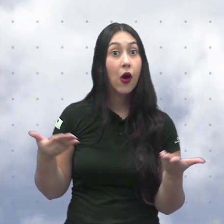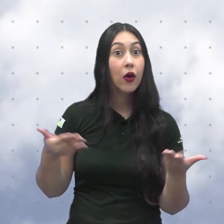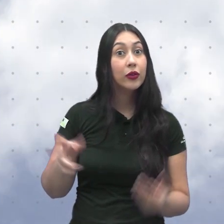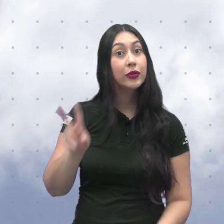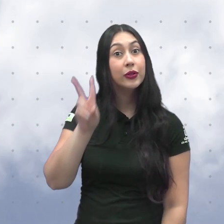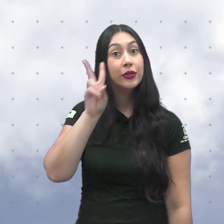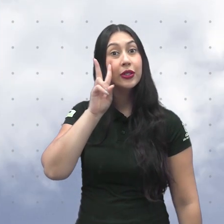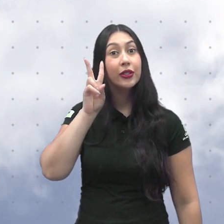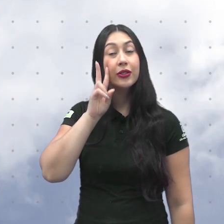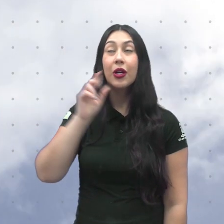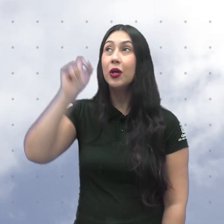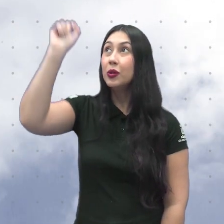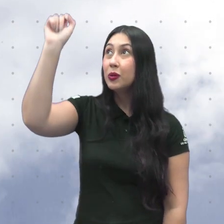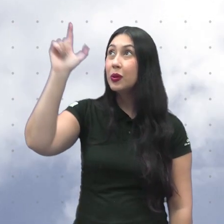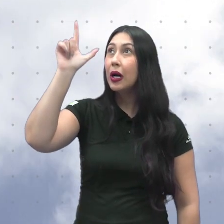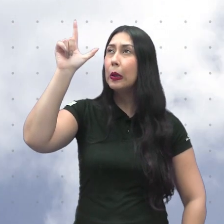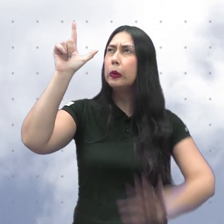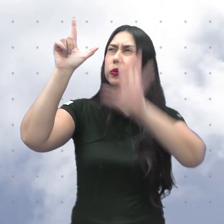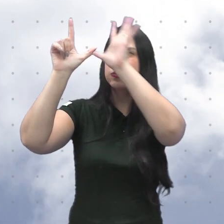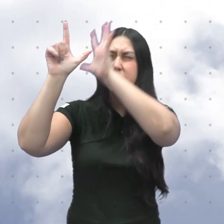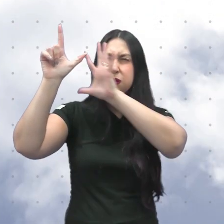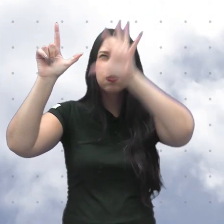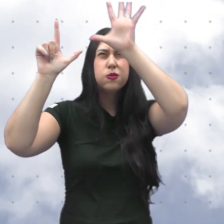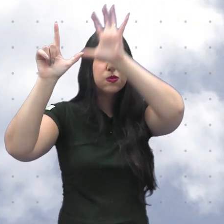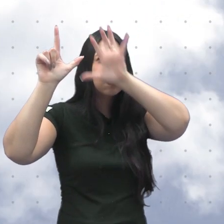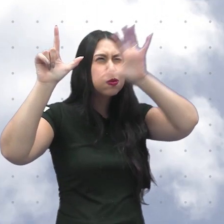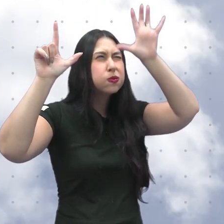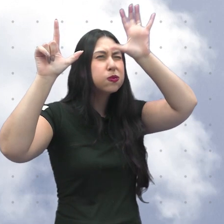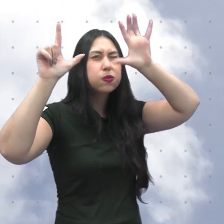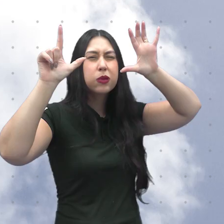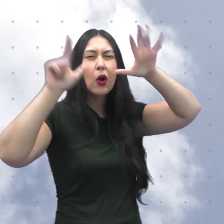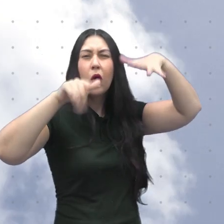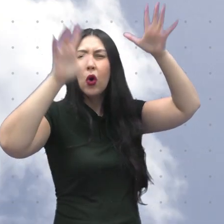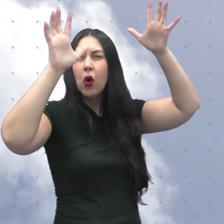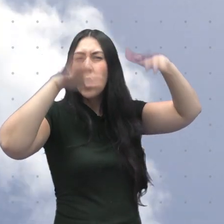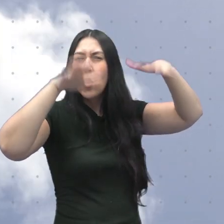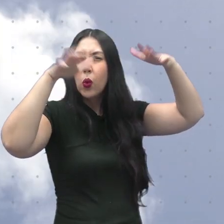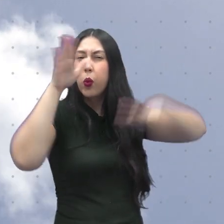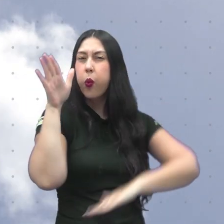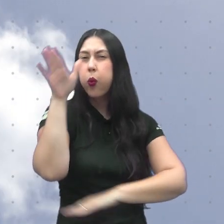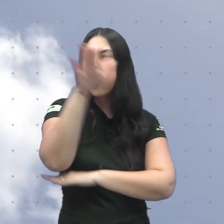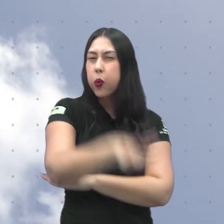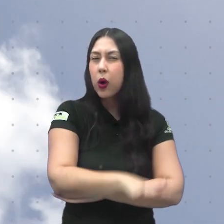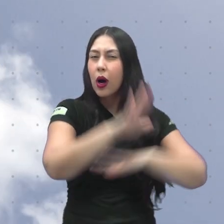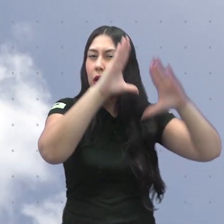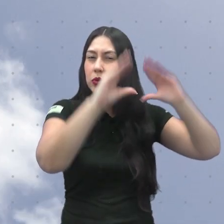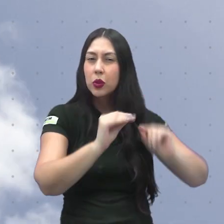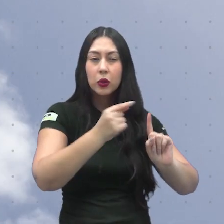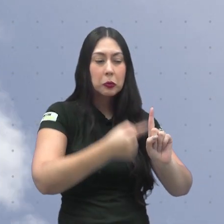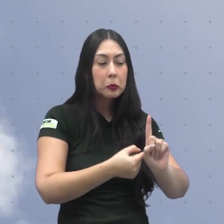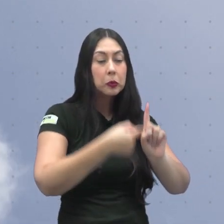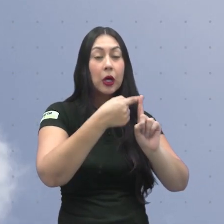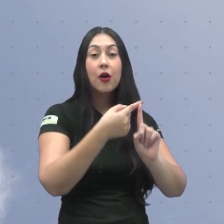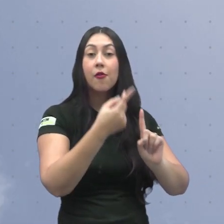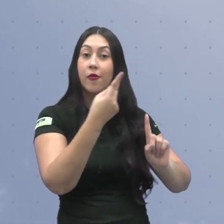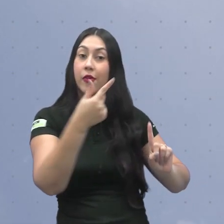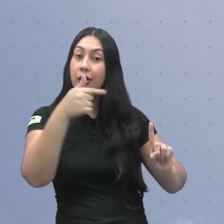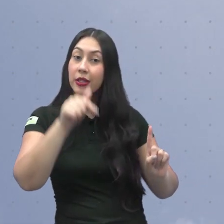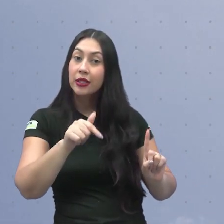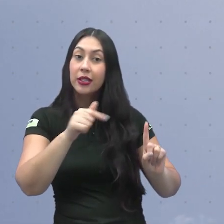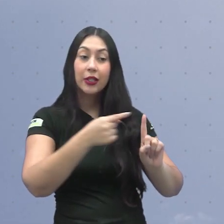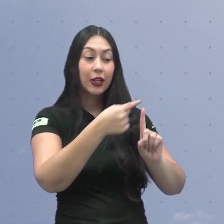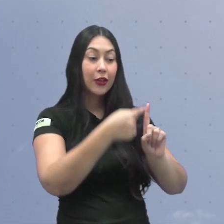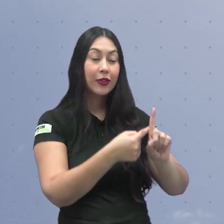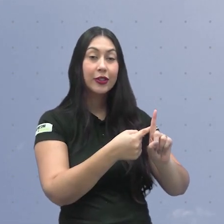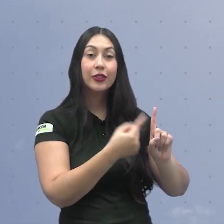O dia de hoje, segunda-feira, será de sol com muitas nuvens, pancadas de chuva durante a tarde e a noite. Temperatura máxima